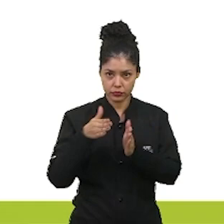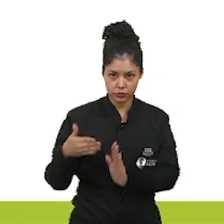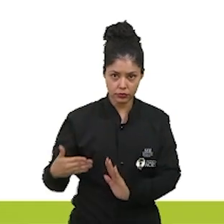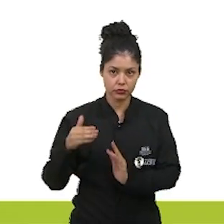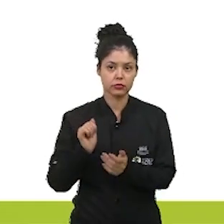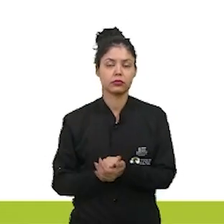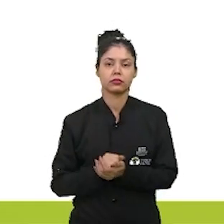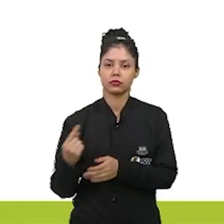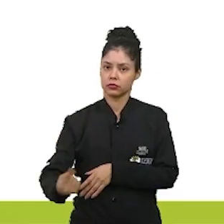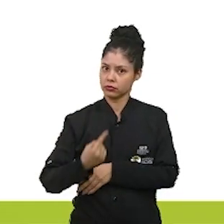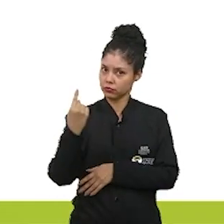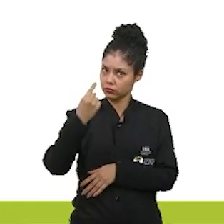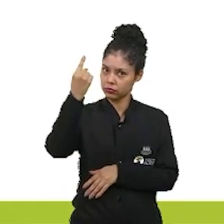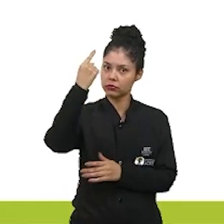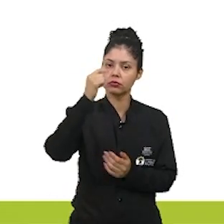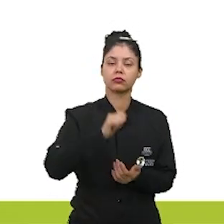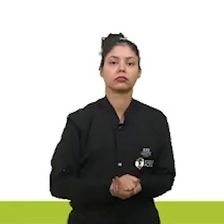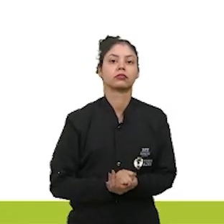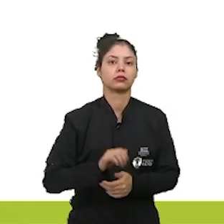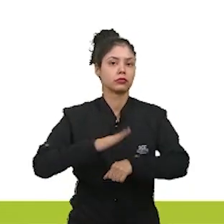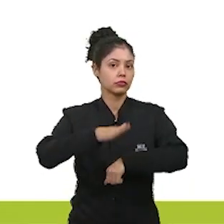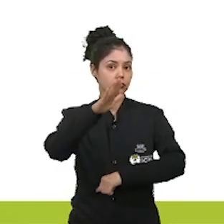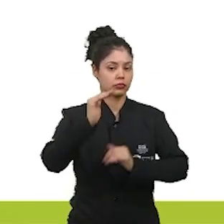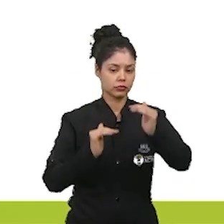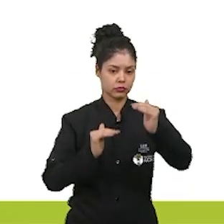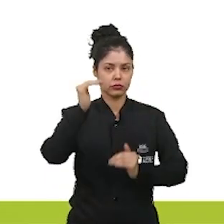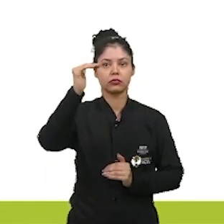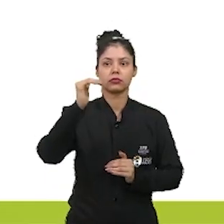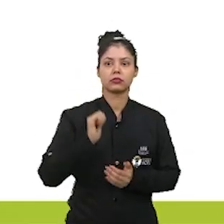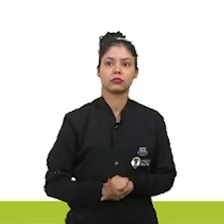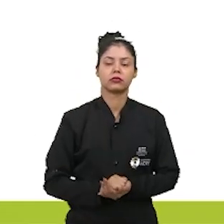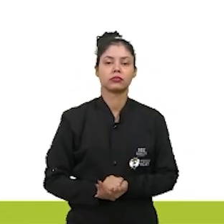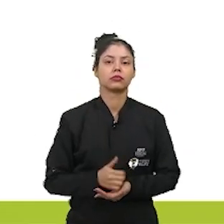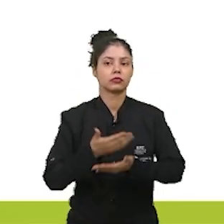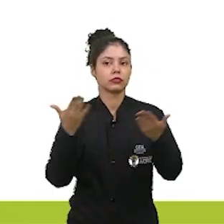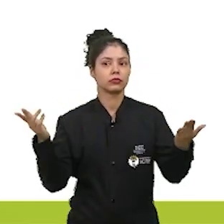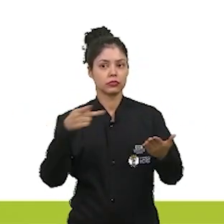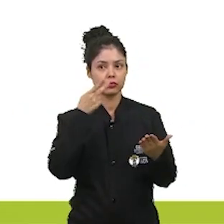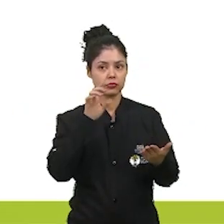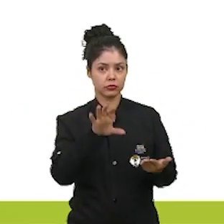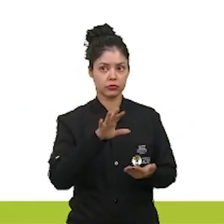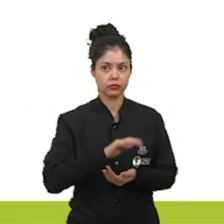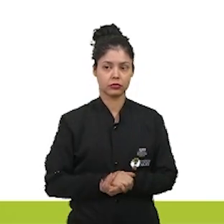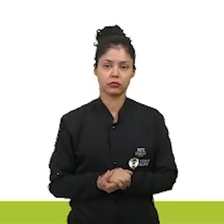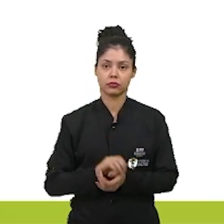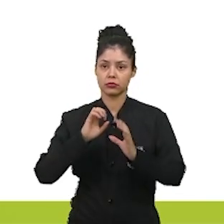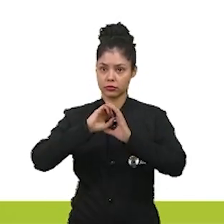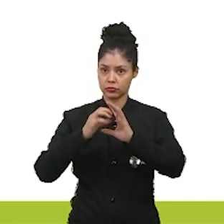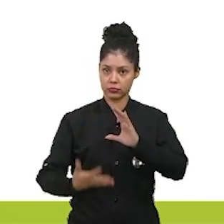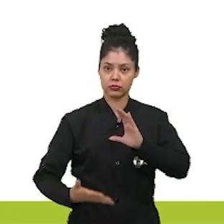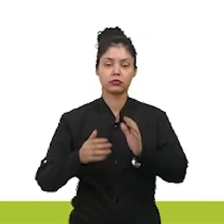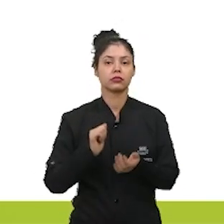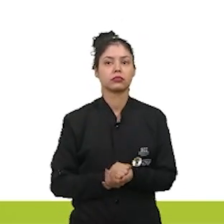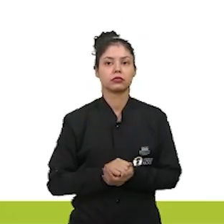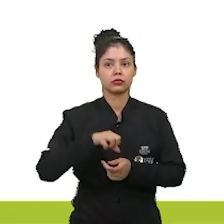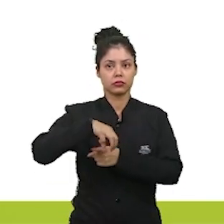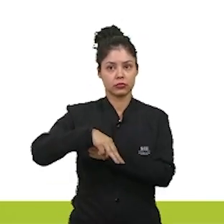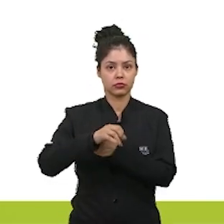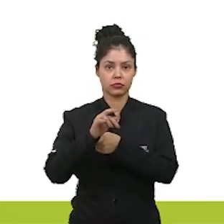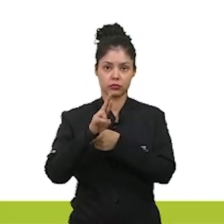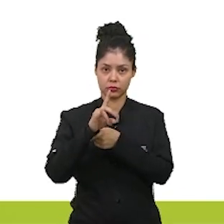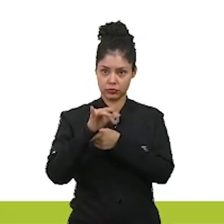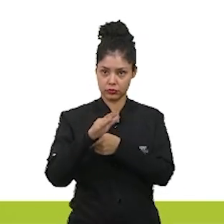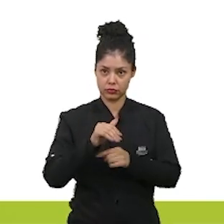com altitude, né, mais elevada. E aí fala o seguinte: as características morfológicas